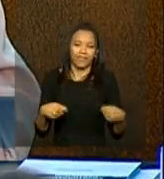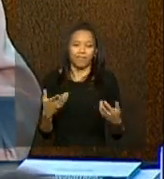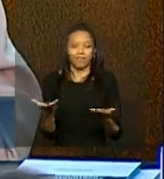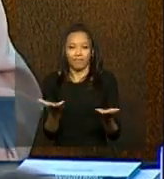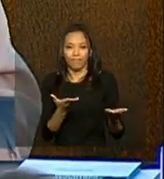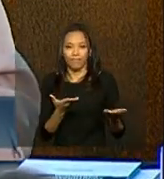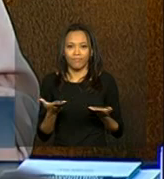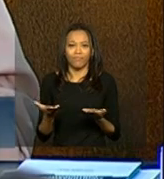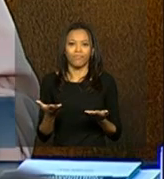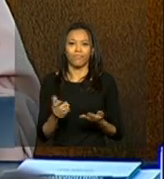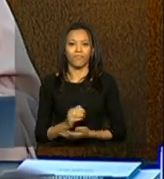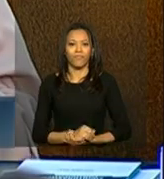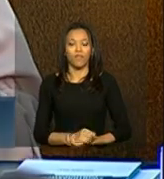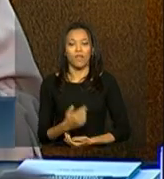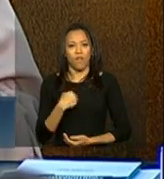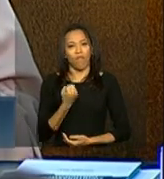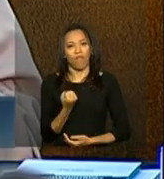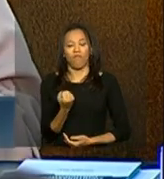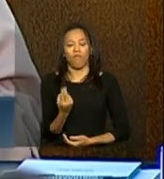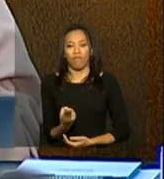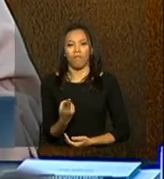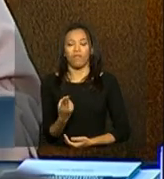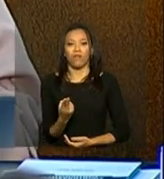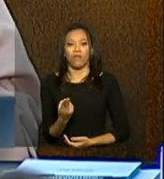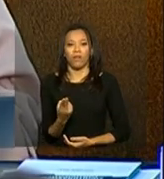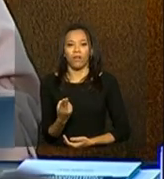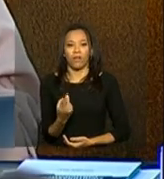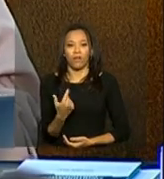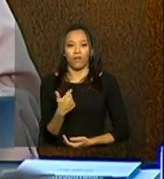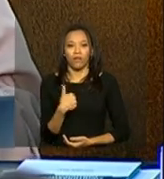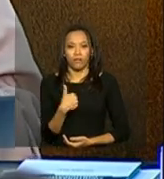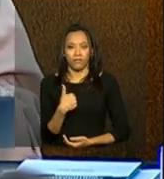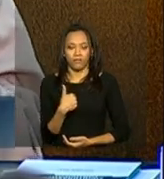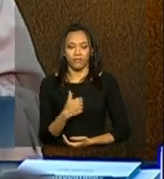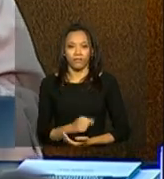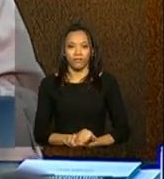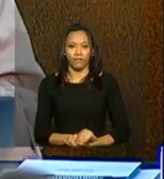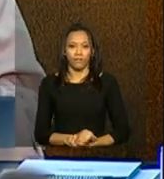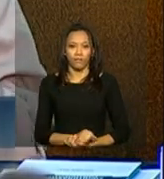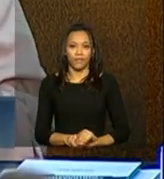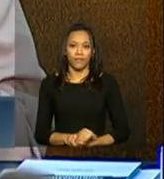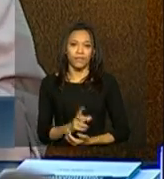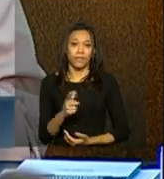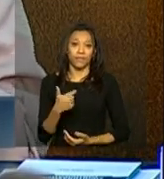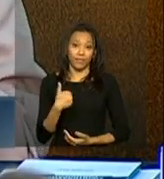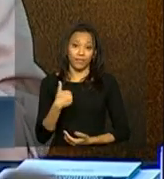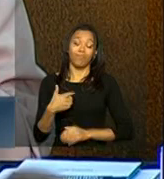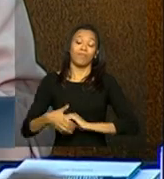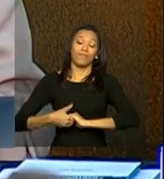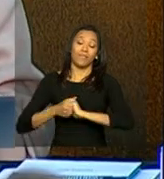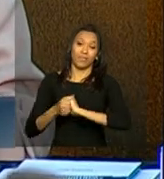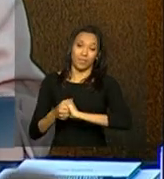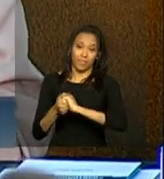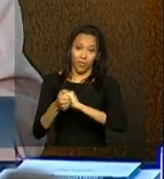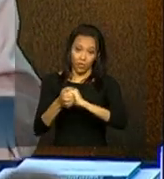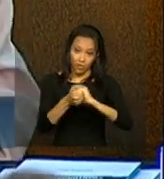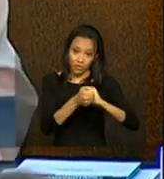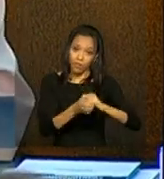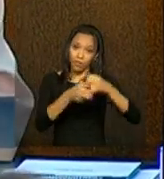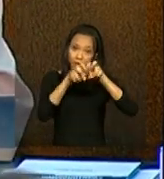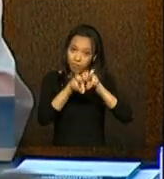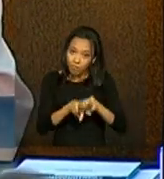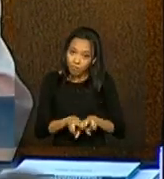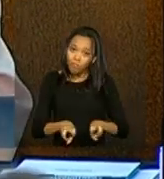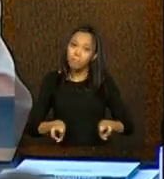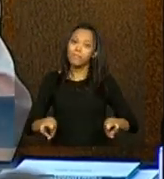Eu vou, na verdade, eh me restringir para além da saudação à mesa